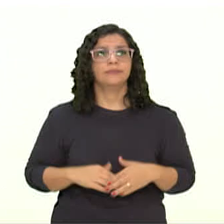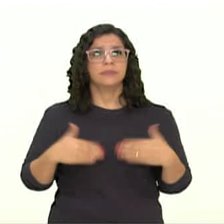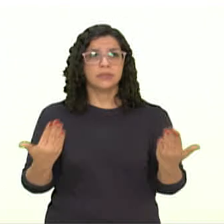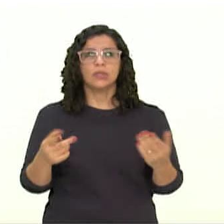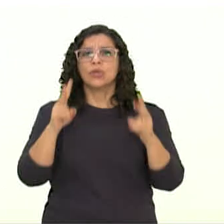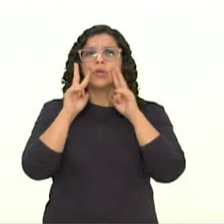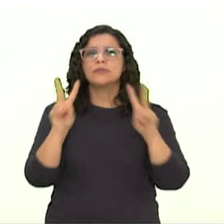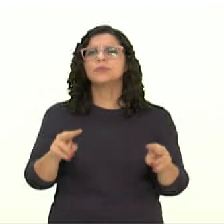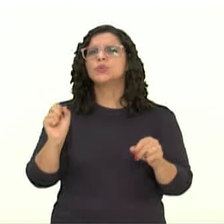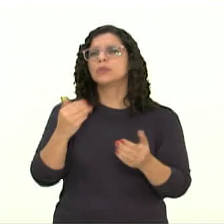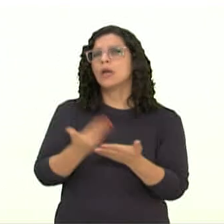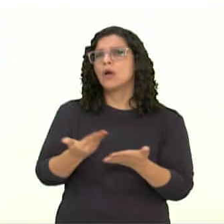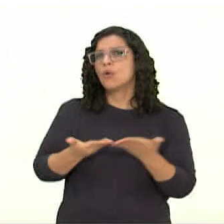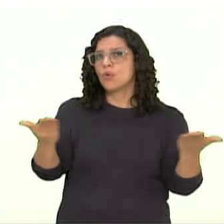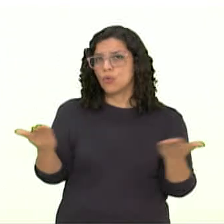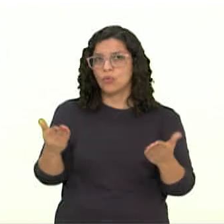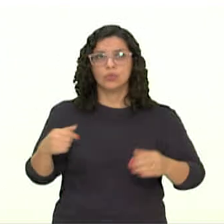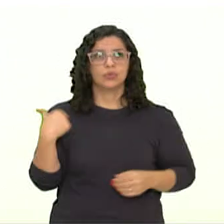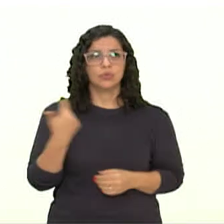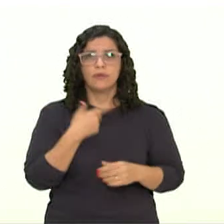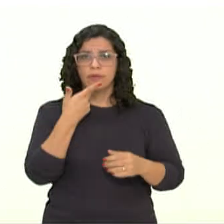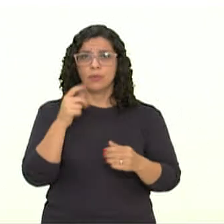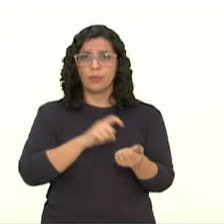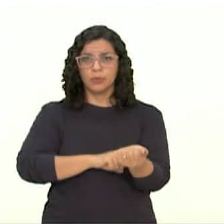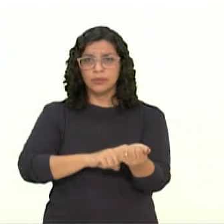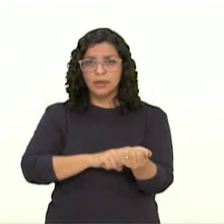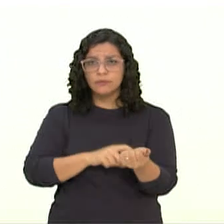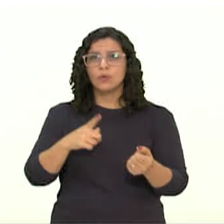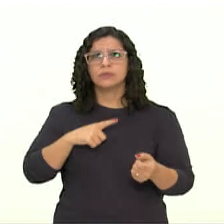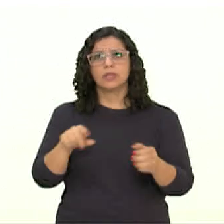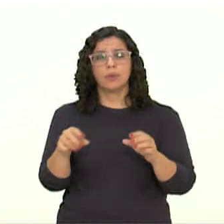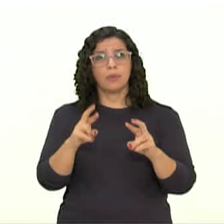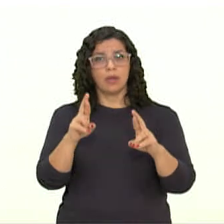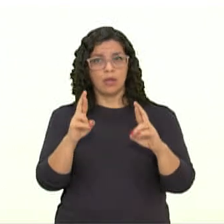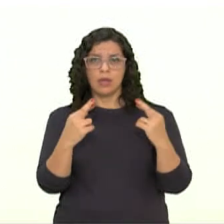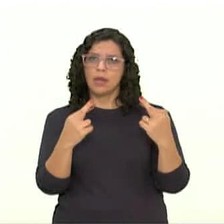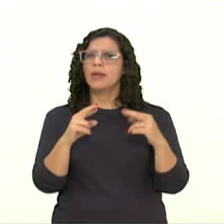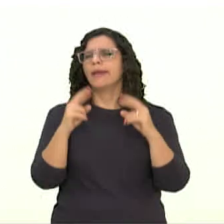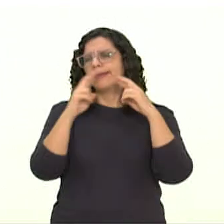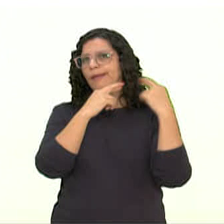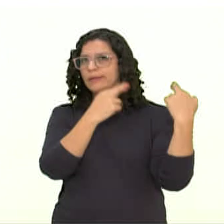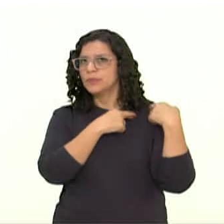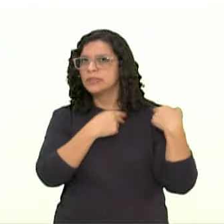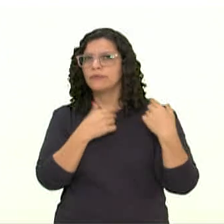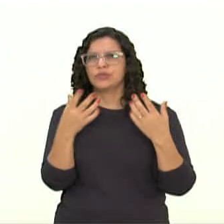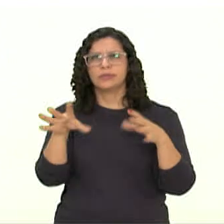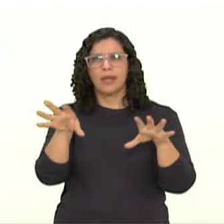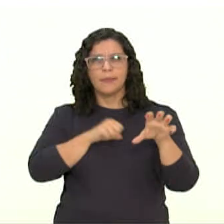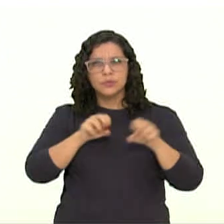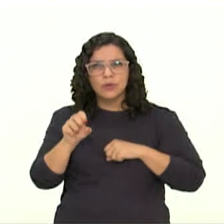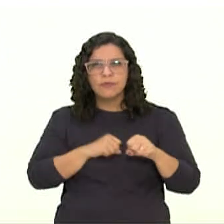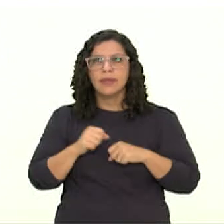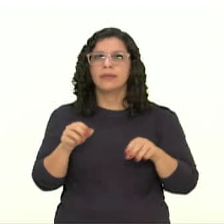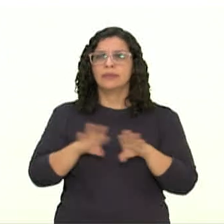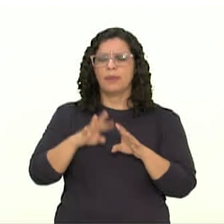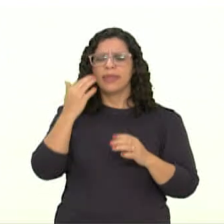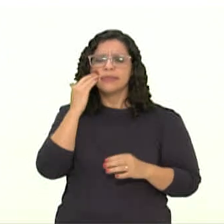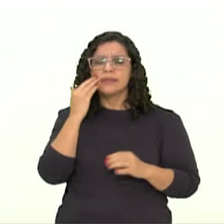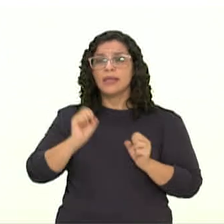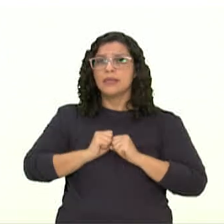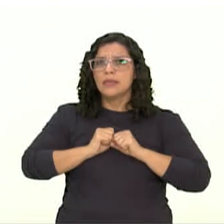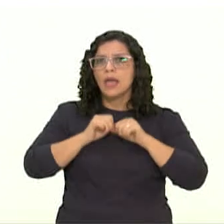O que vimos nessa aula, gente? O tecido nervoso é responsável por receber, interpretar e responder ao